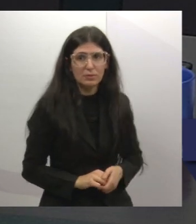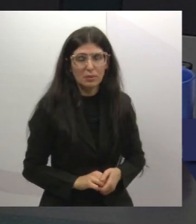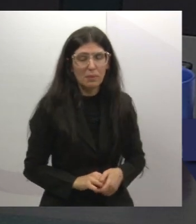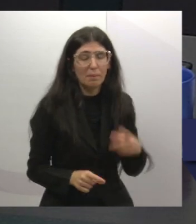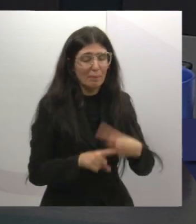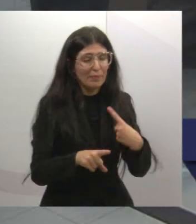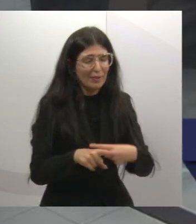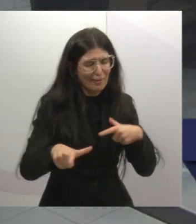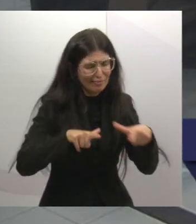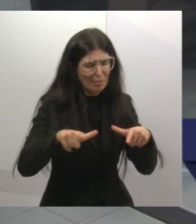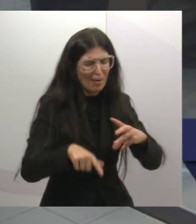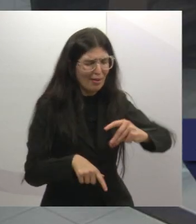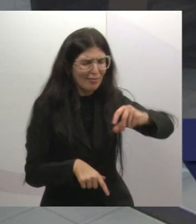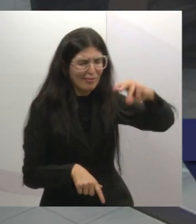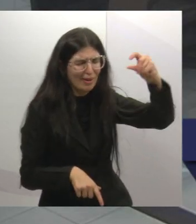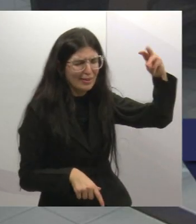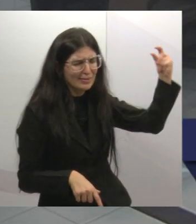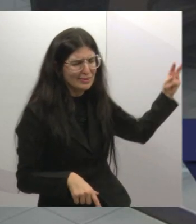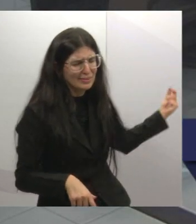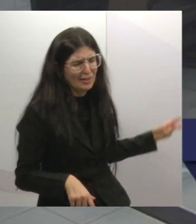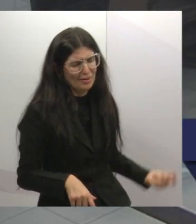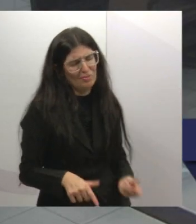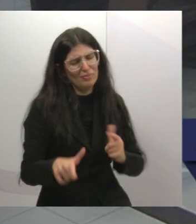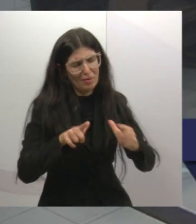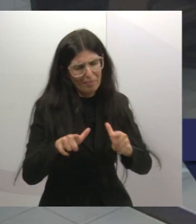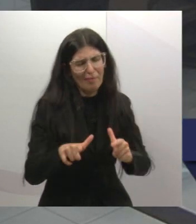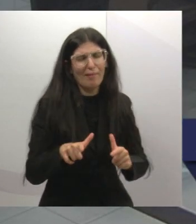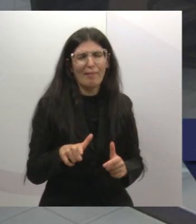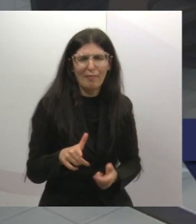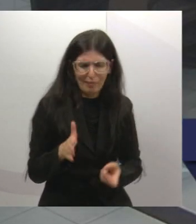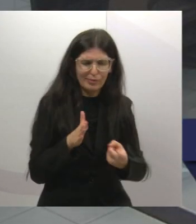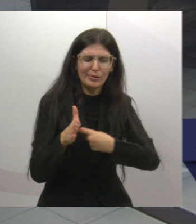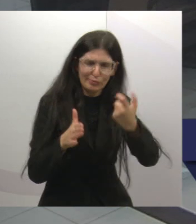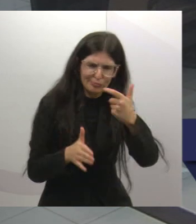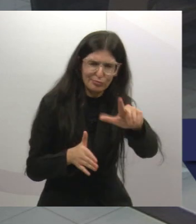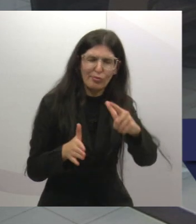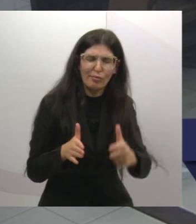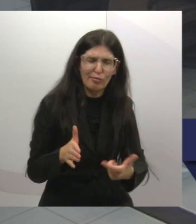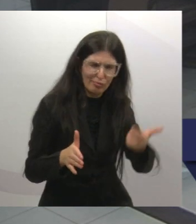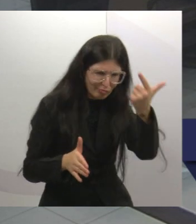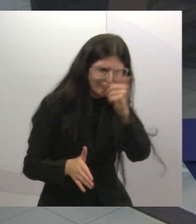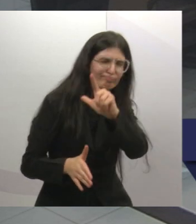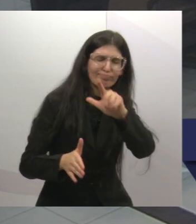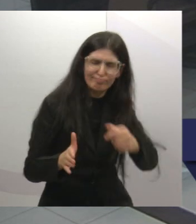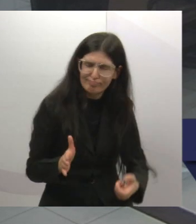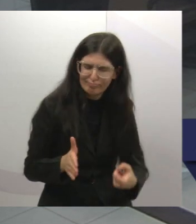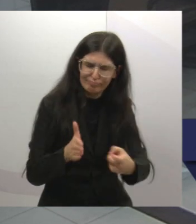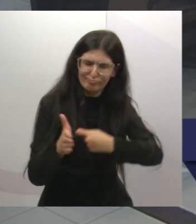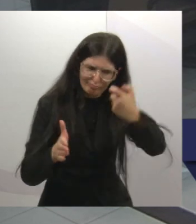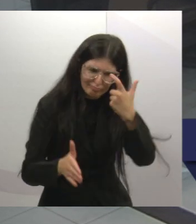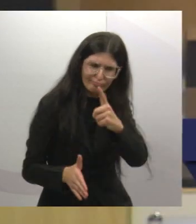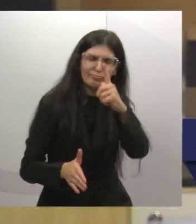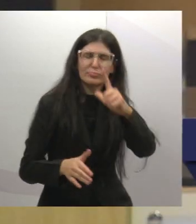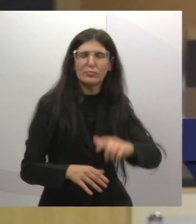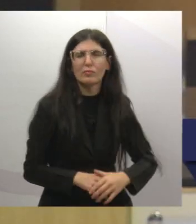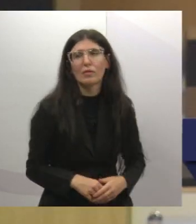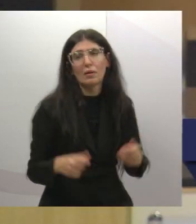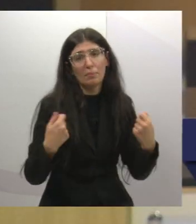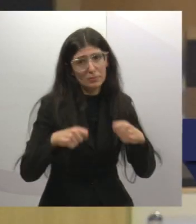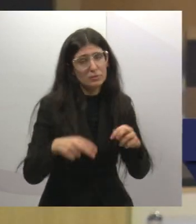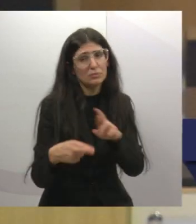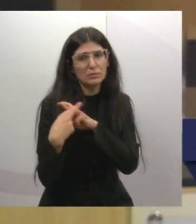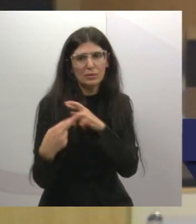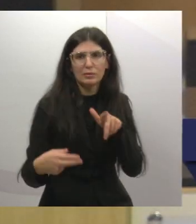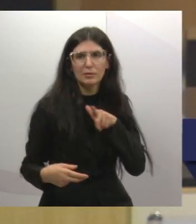eu agradeço. Só complementando, eu acho que fica realmente para a responsabilidade dessa comissão a gente poder acompanhar, até com os demais